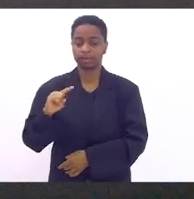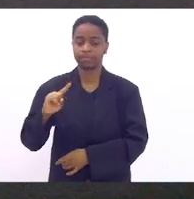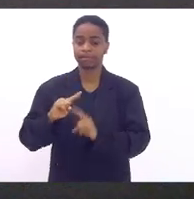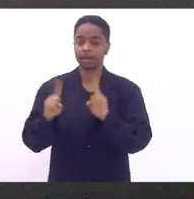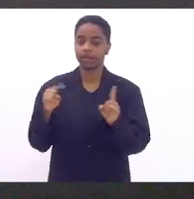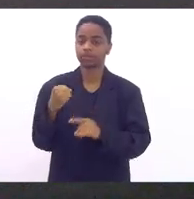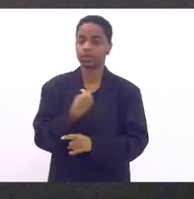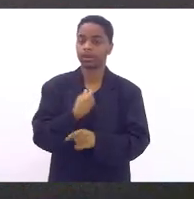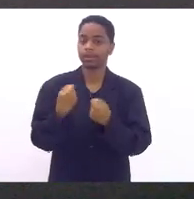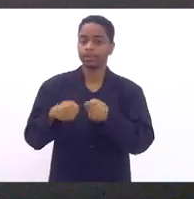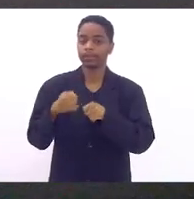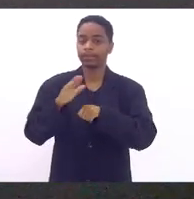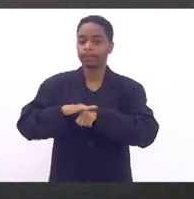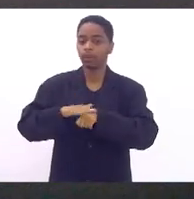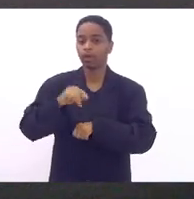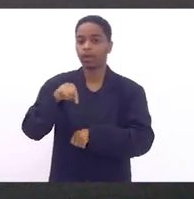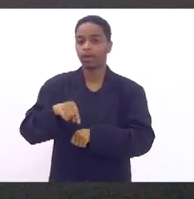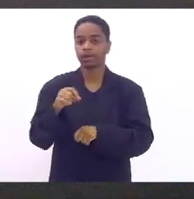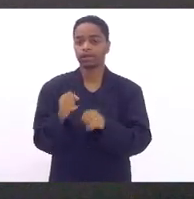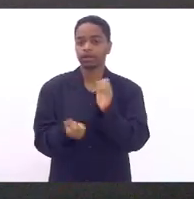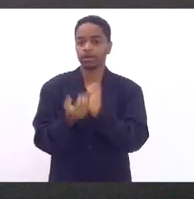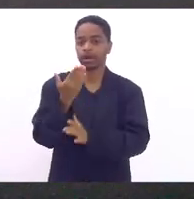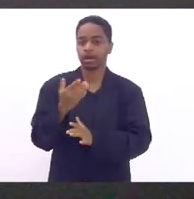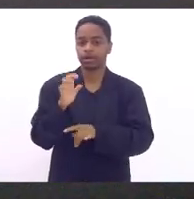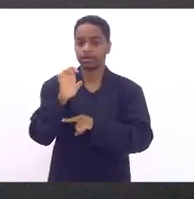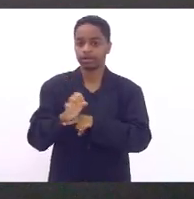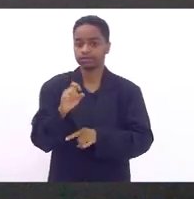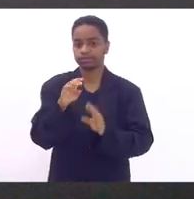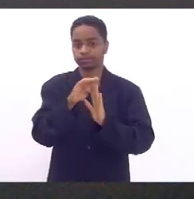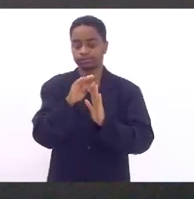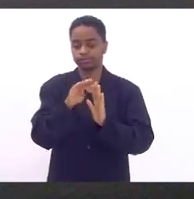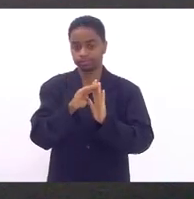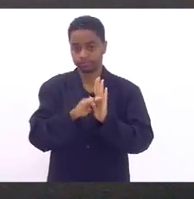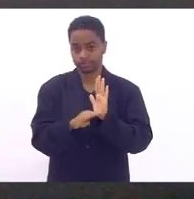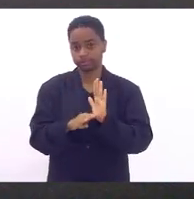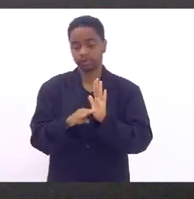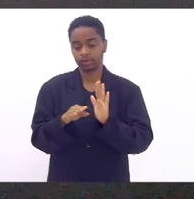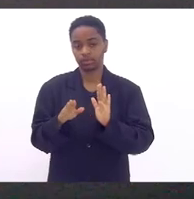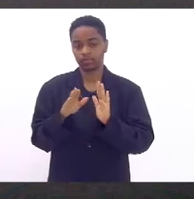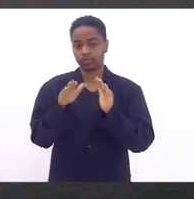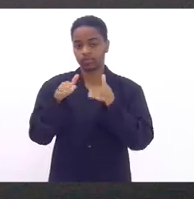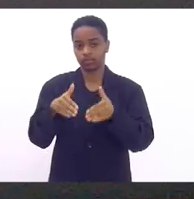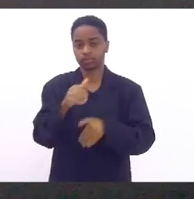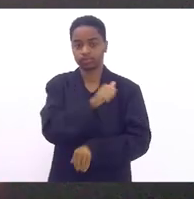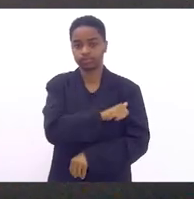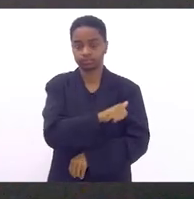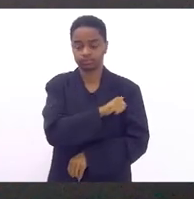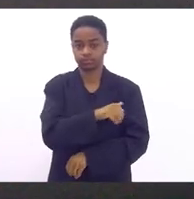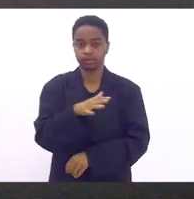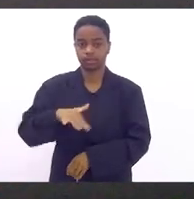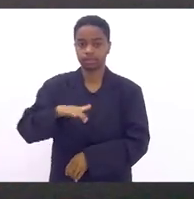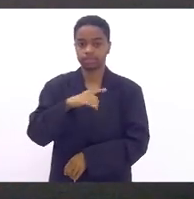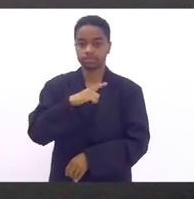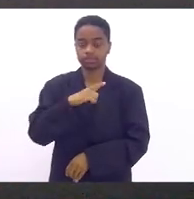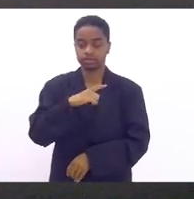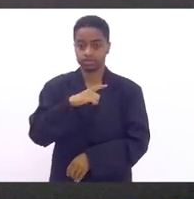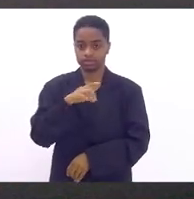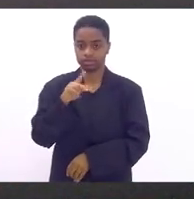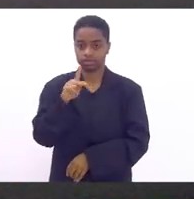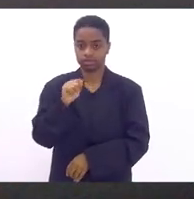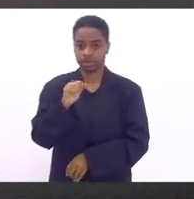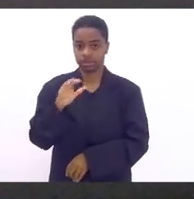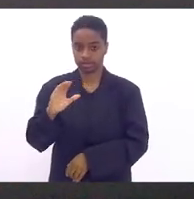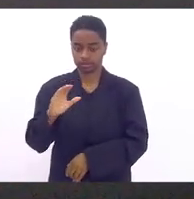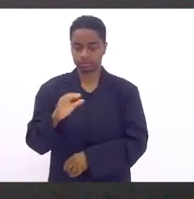pro governo di governo esse aqui é o programa do Estado do Rio de Janeiro na área de saúde para o PAC certo essa aqui é prioridade Nossa nós queremos que o